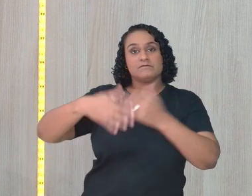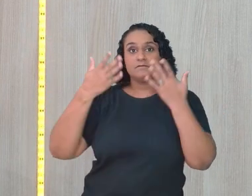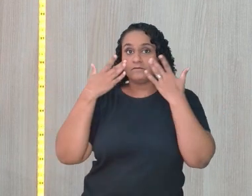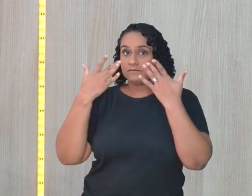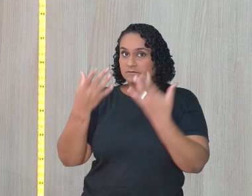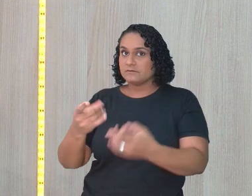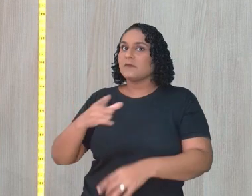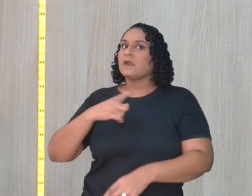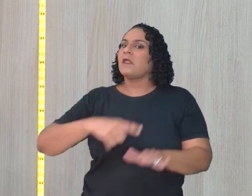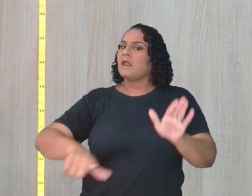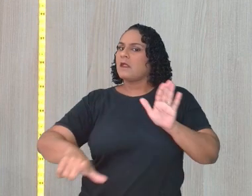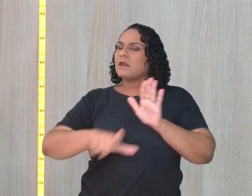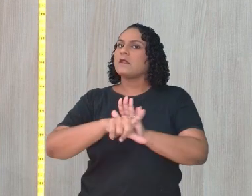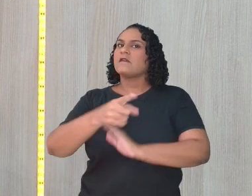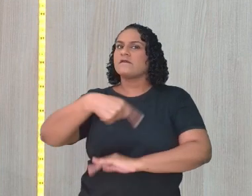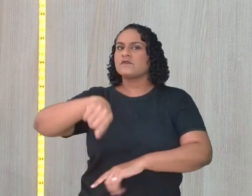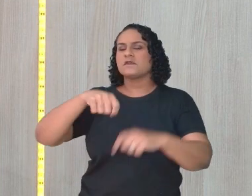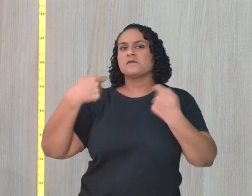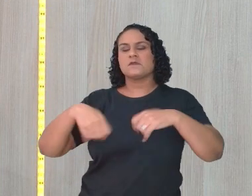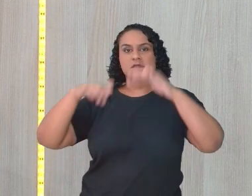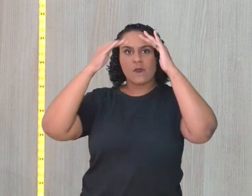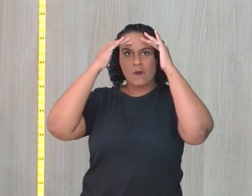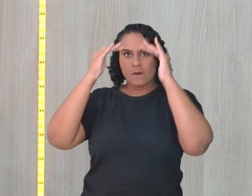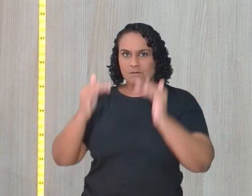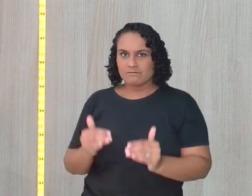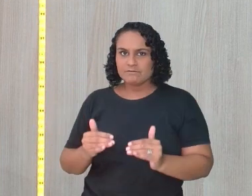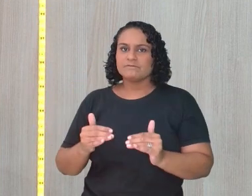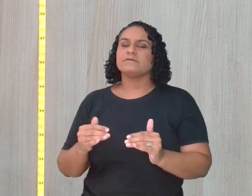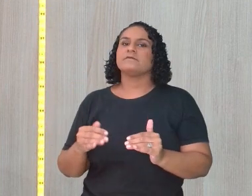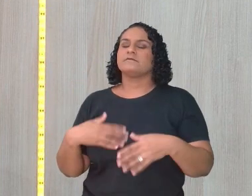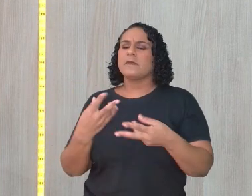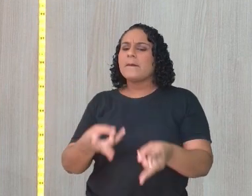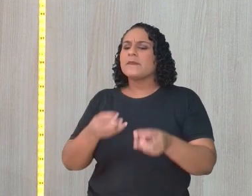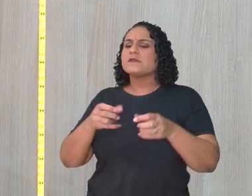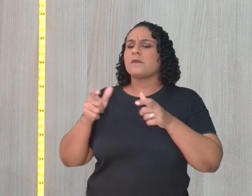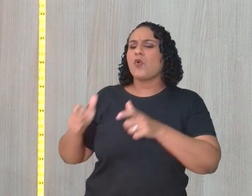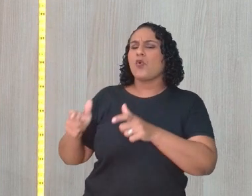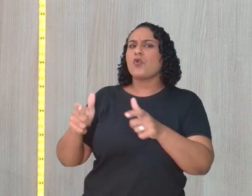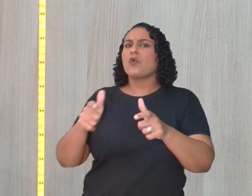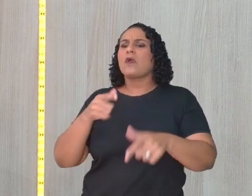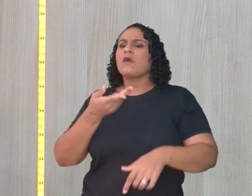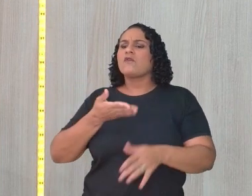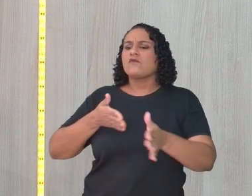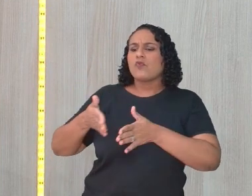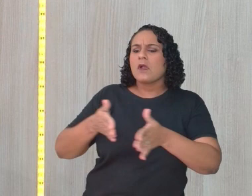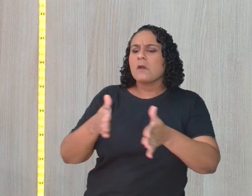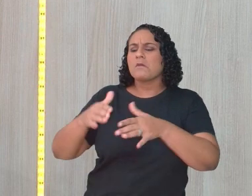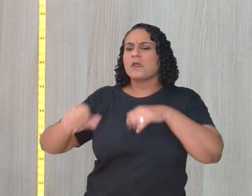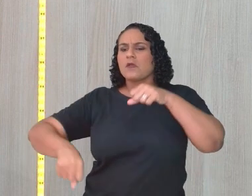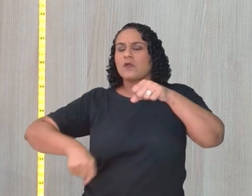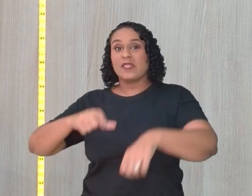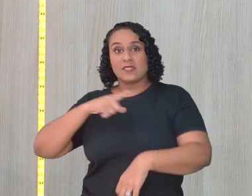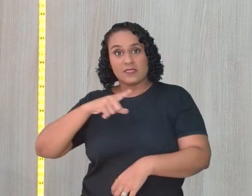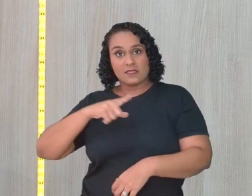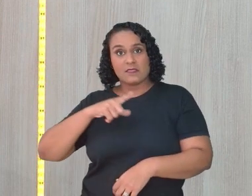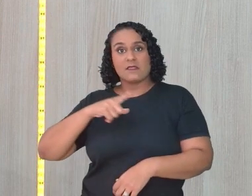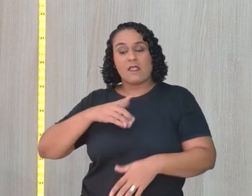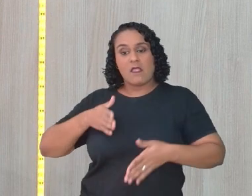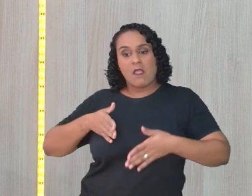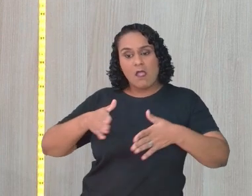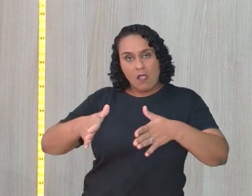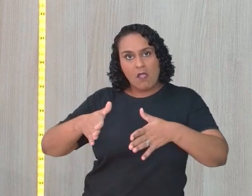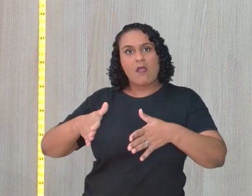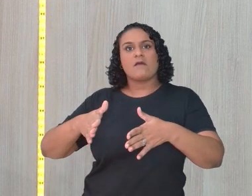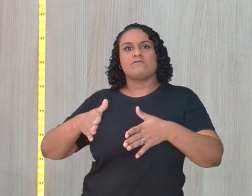Também existem leis, vocês têm que obedecer, pessoal. Ver o local onde vocês estão transitando, se tem a ciclofaixa, é de